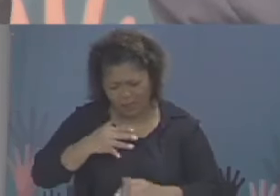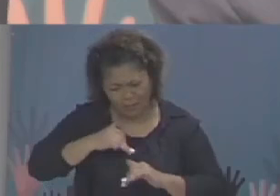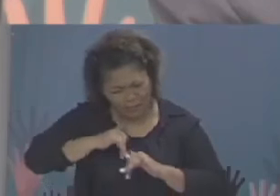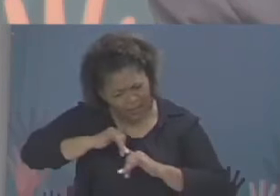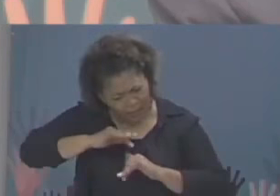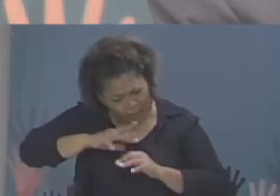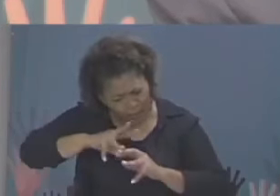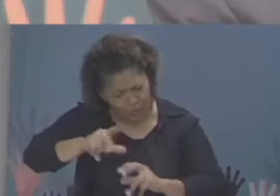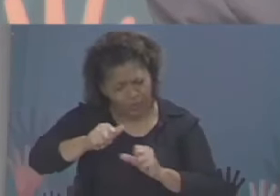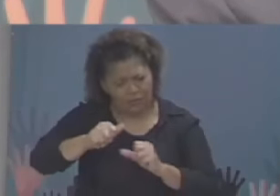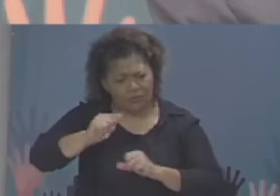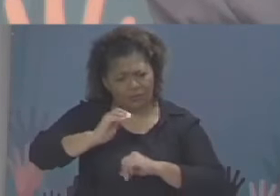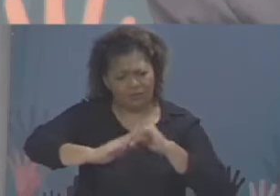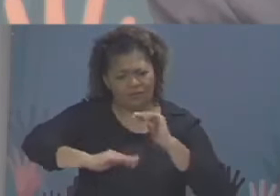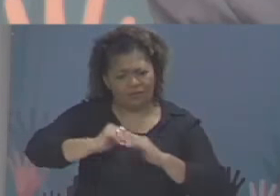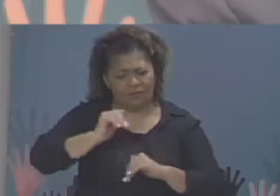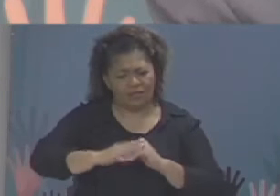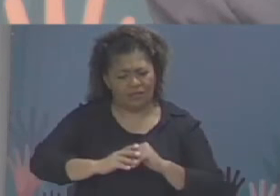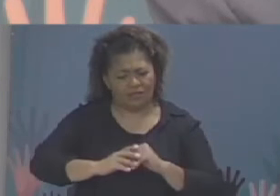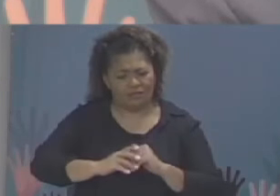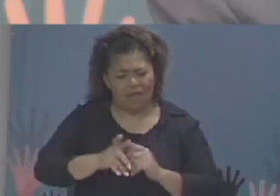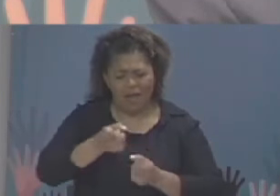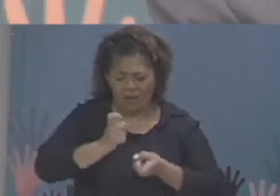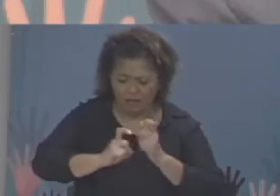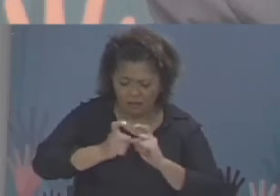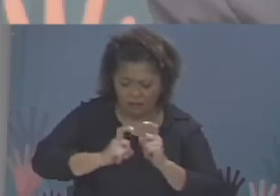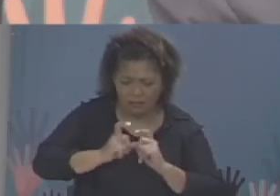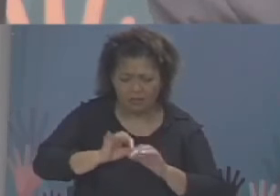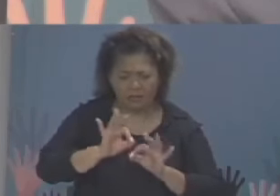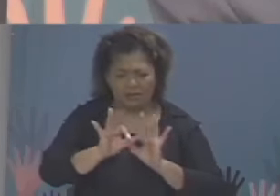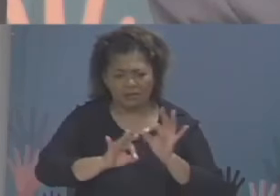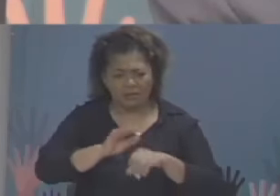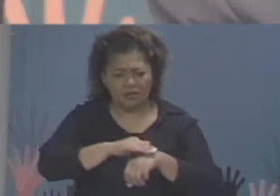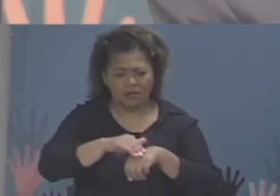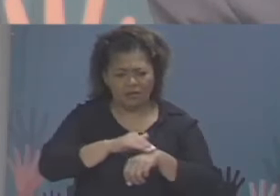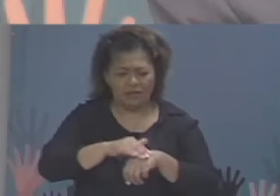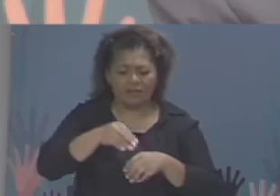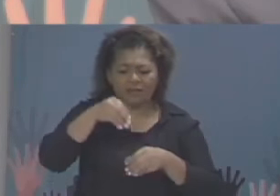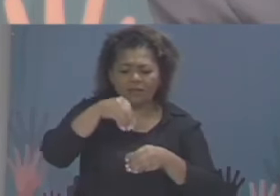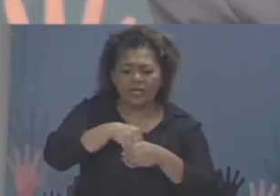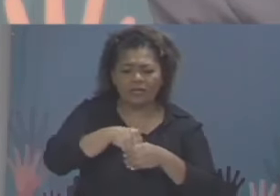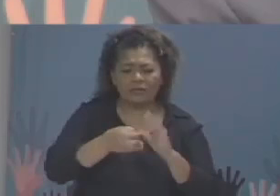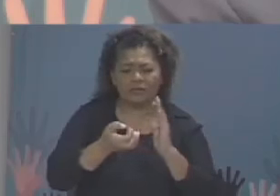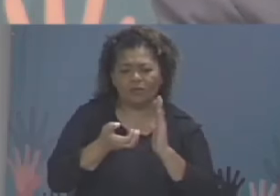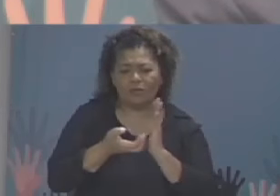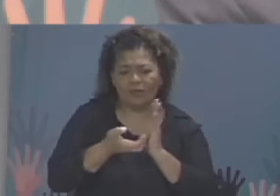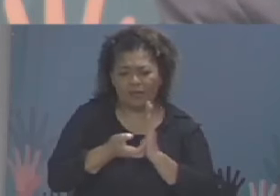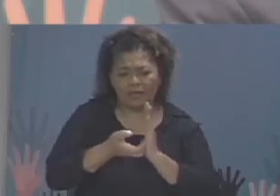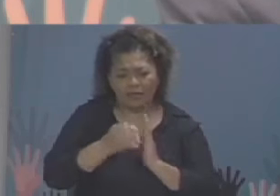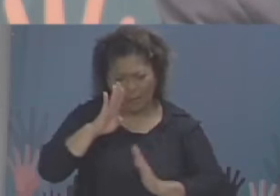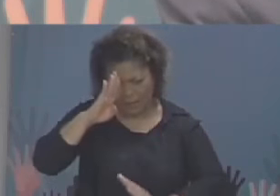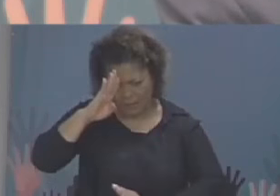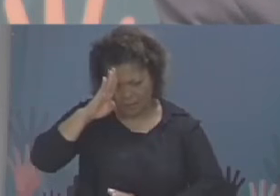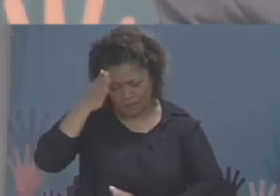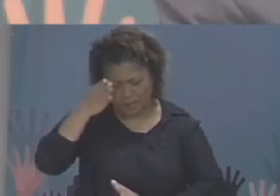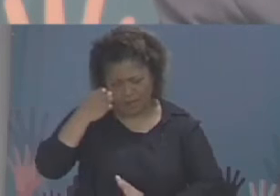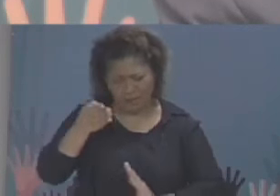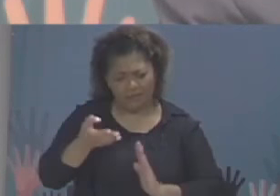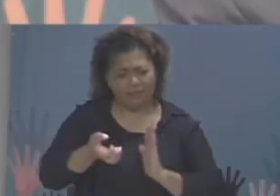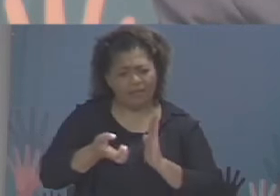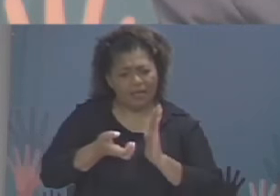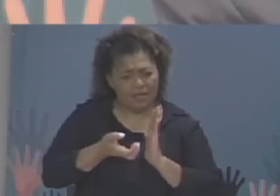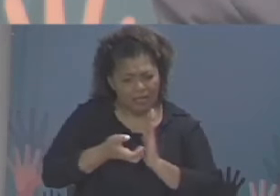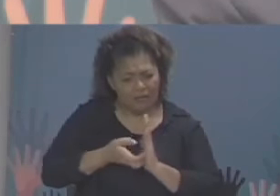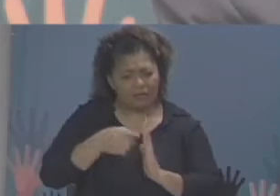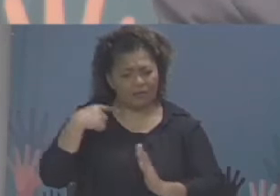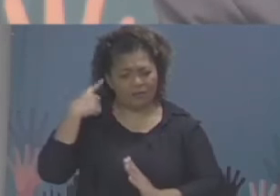categoria. E essa é uma negociação que é feita dentro do Congresso Nacional, inicialmente na Câmara dos Deputados, mas que depois ela migra para o